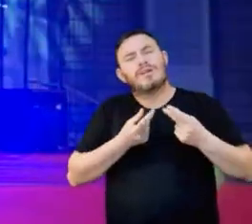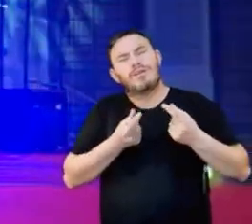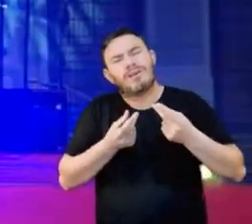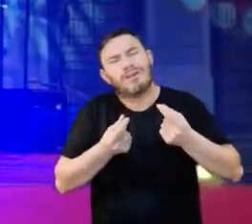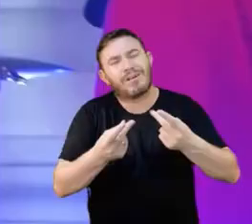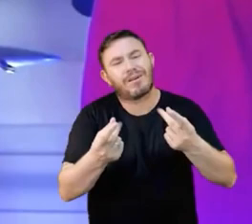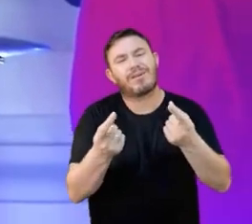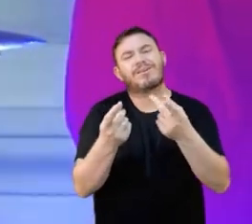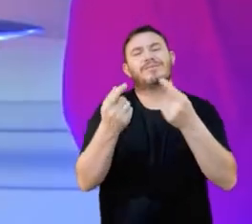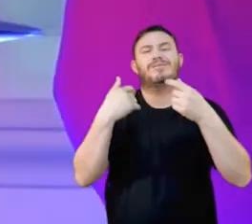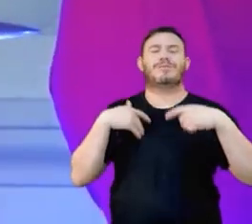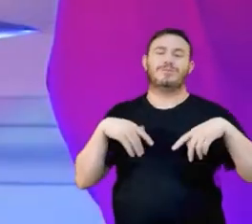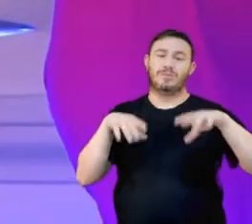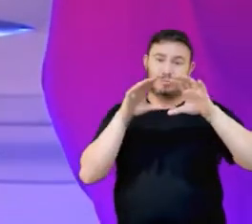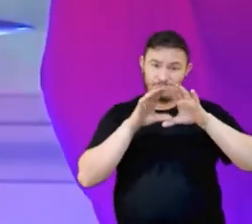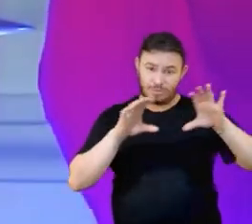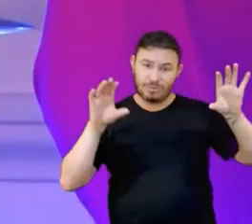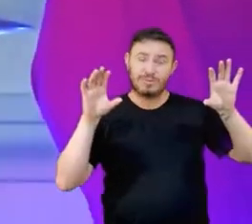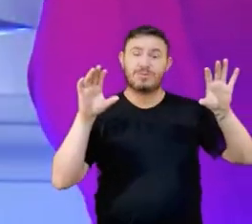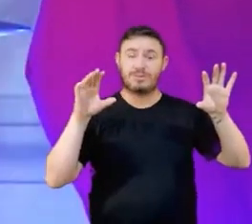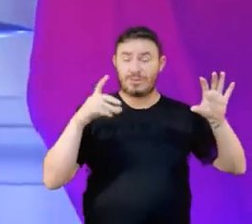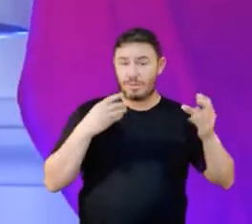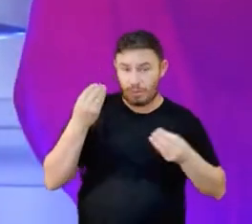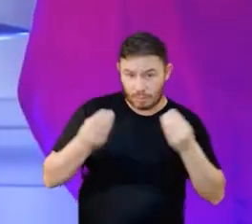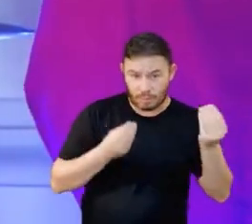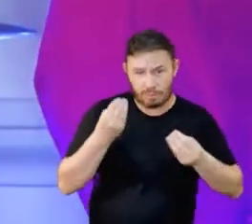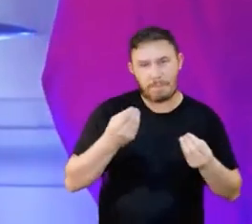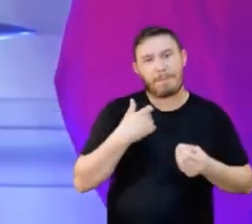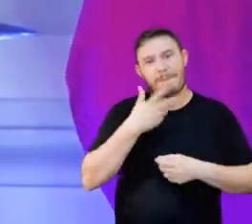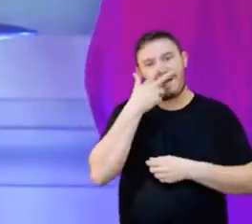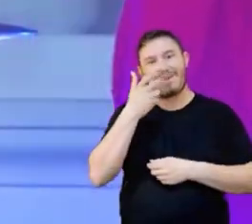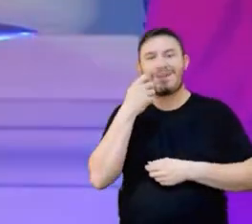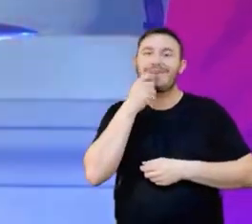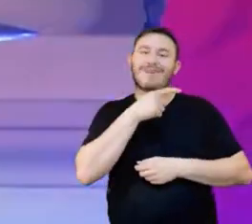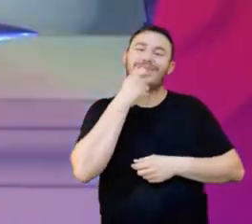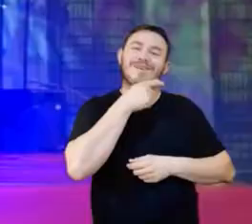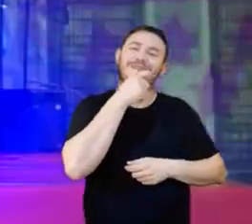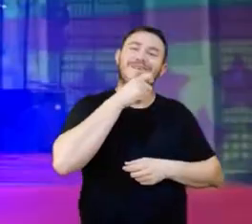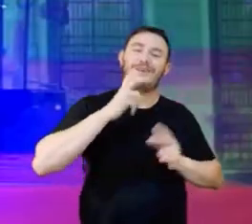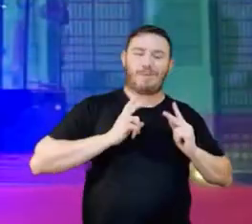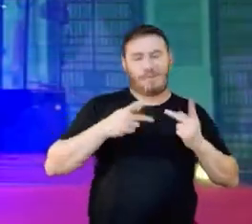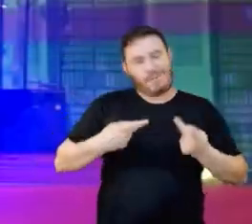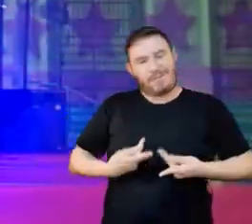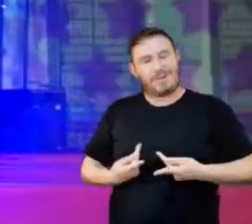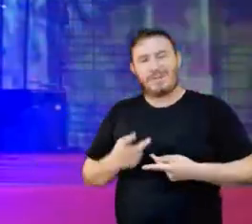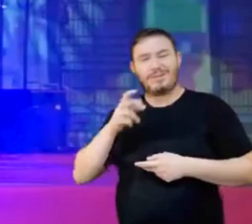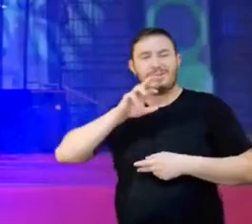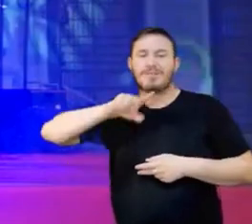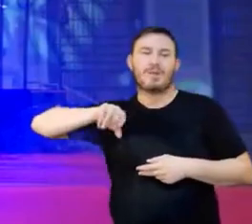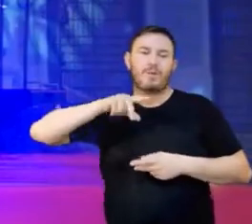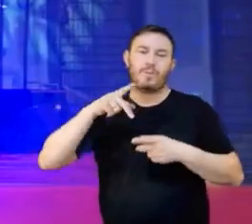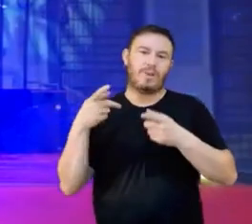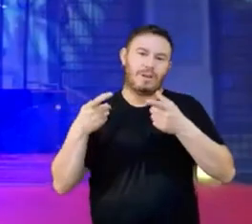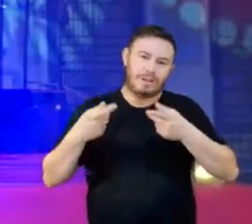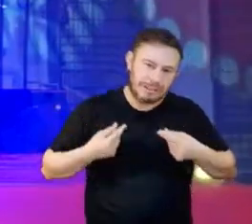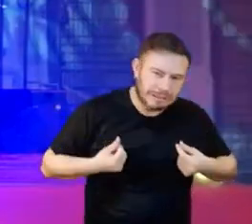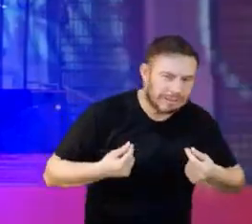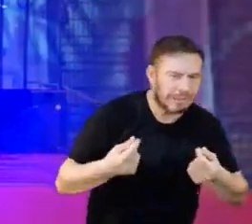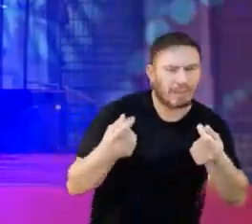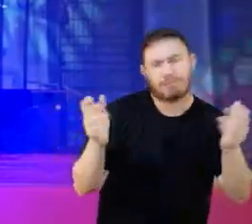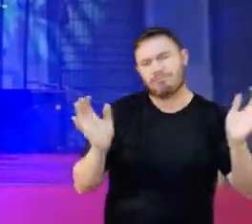inferno, viver a divina comédia humana onde nada é eterno.